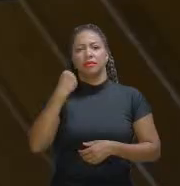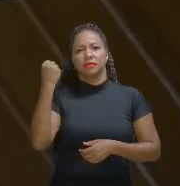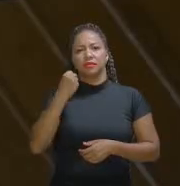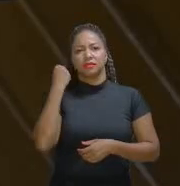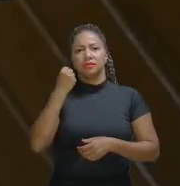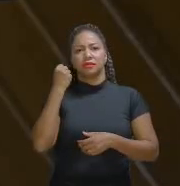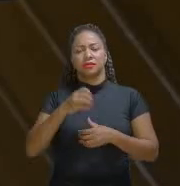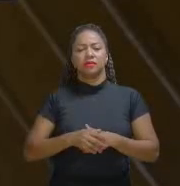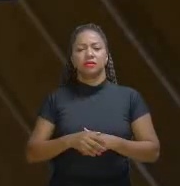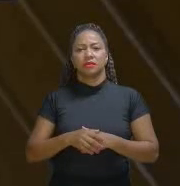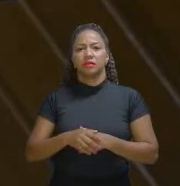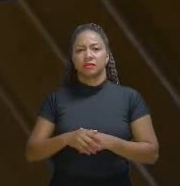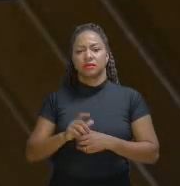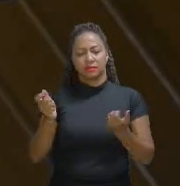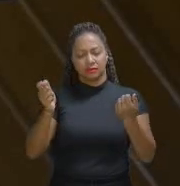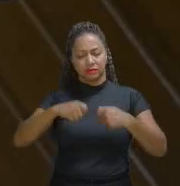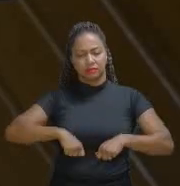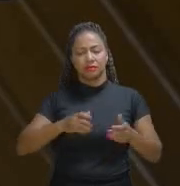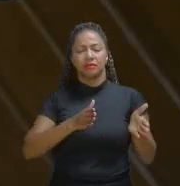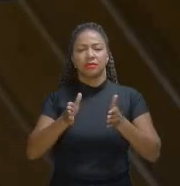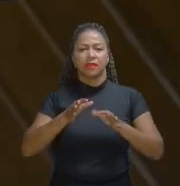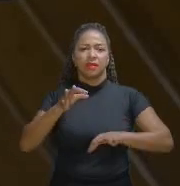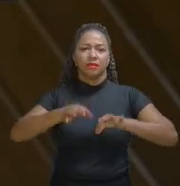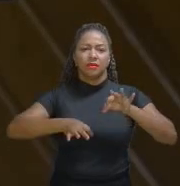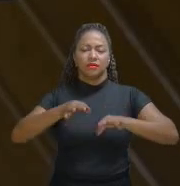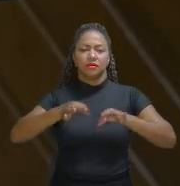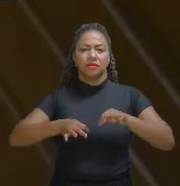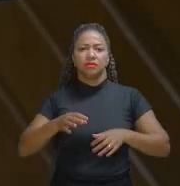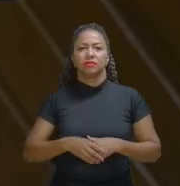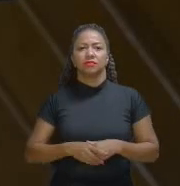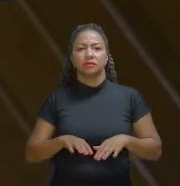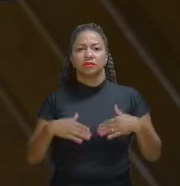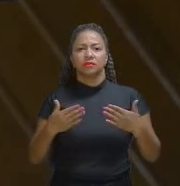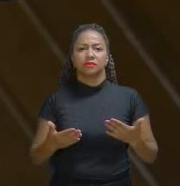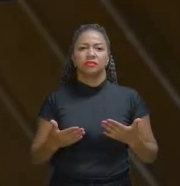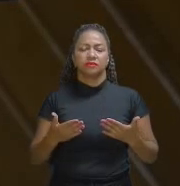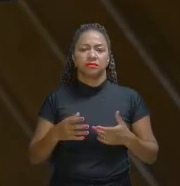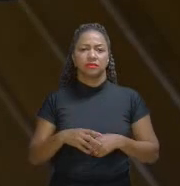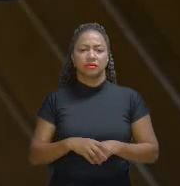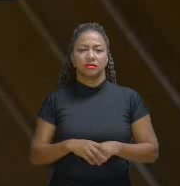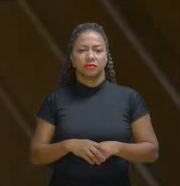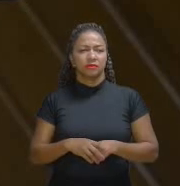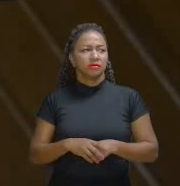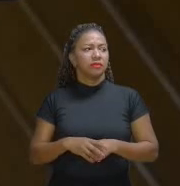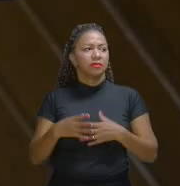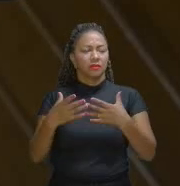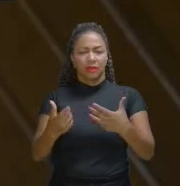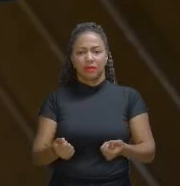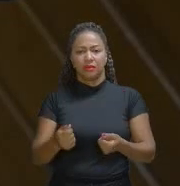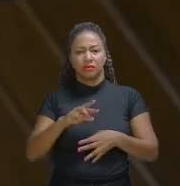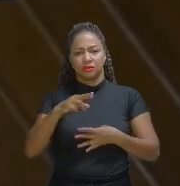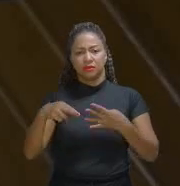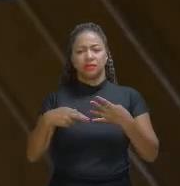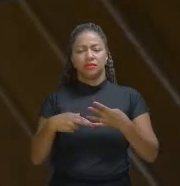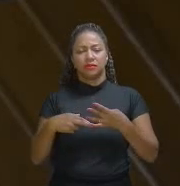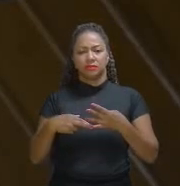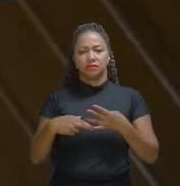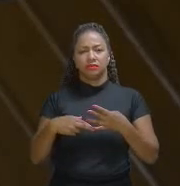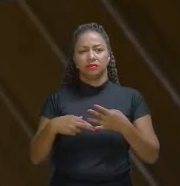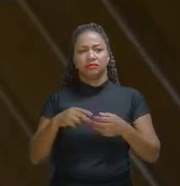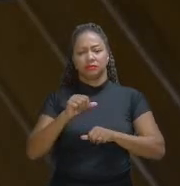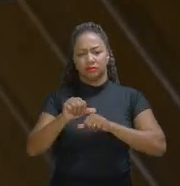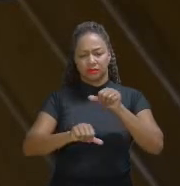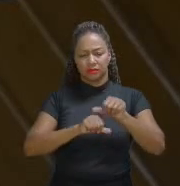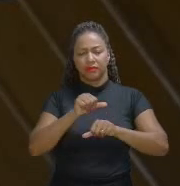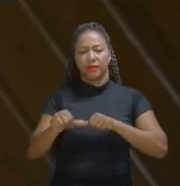restou mitigada pela possibilidade de acesso pela Justiça. Então, eu estou dando provimento ao recurso para